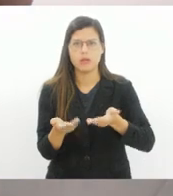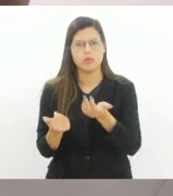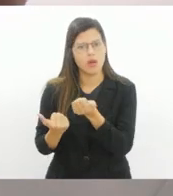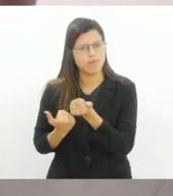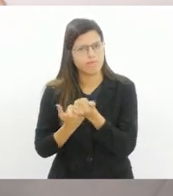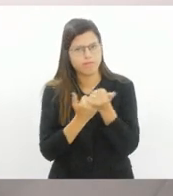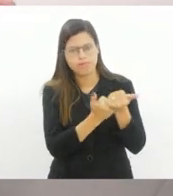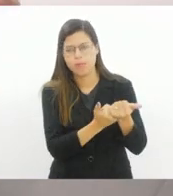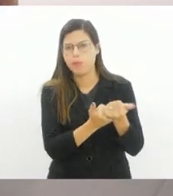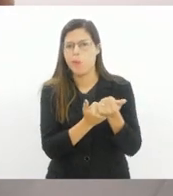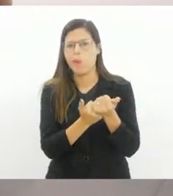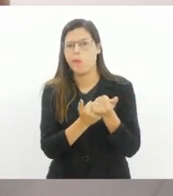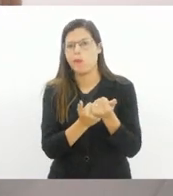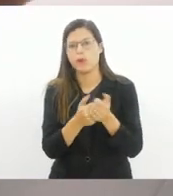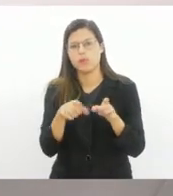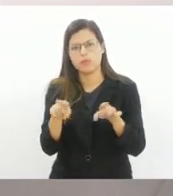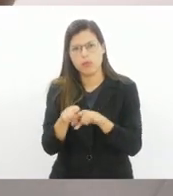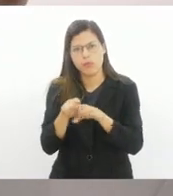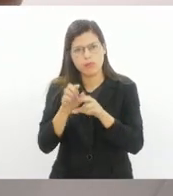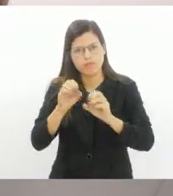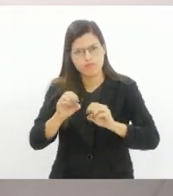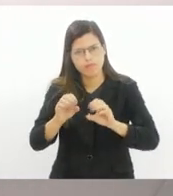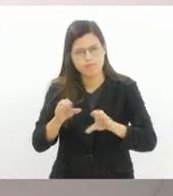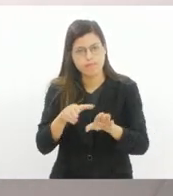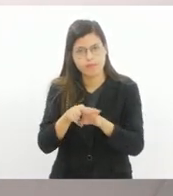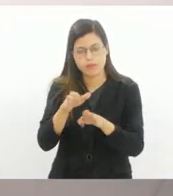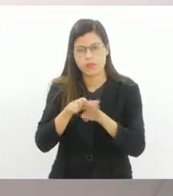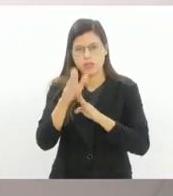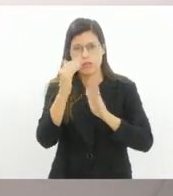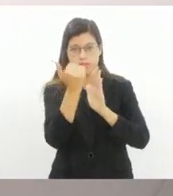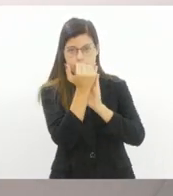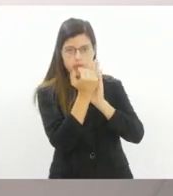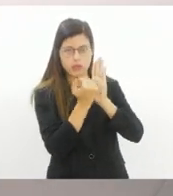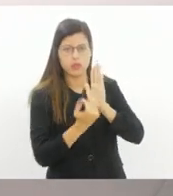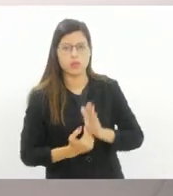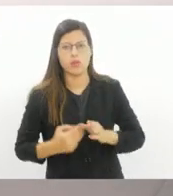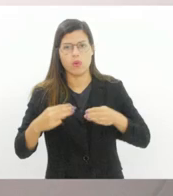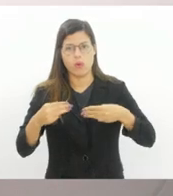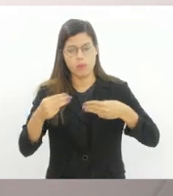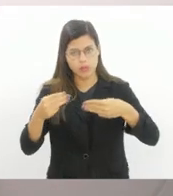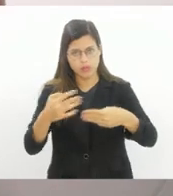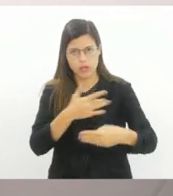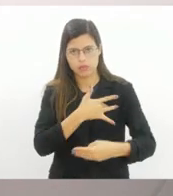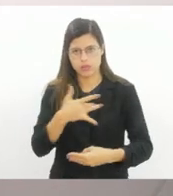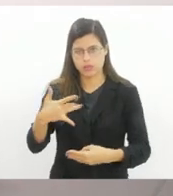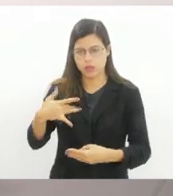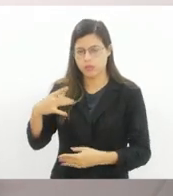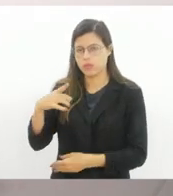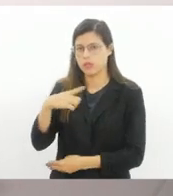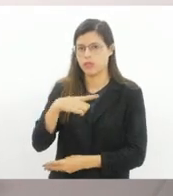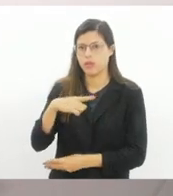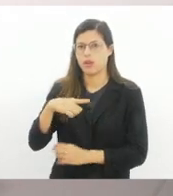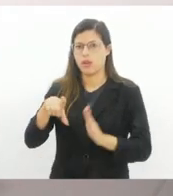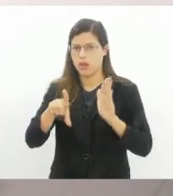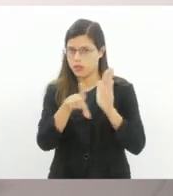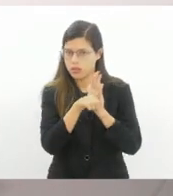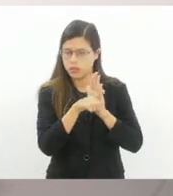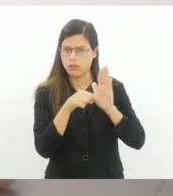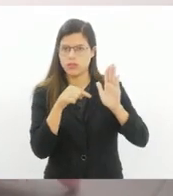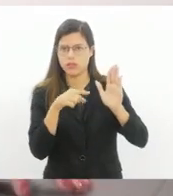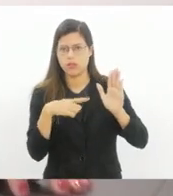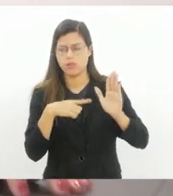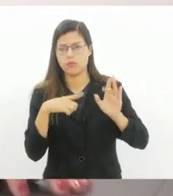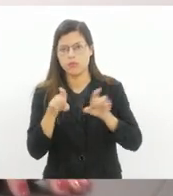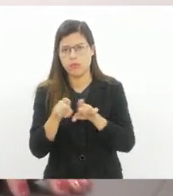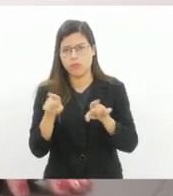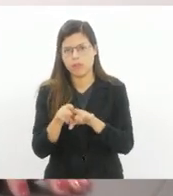apoio, orientação, né, diretrizes de acordo com aquilo que o Ministério da Saúde embasa, de acordo com o que a legislação embasa, para